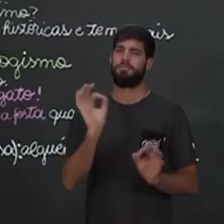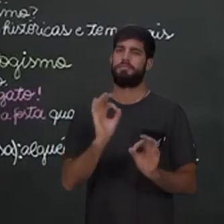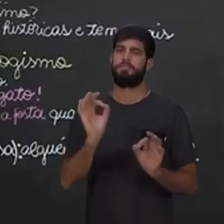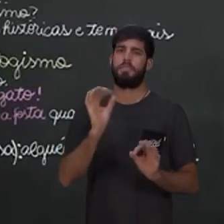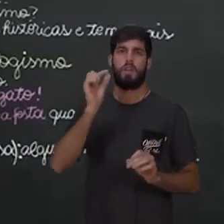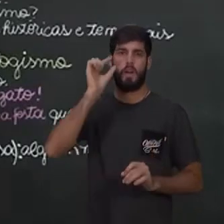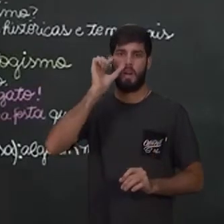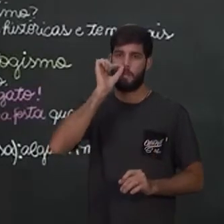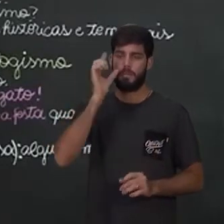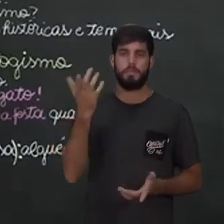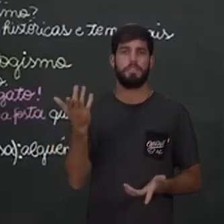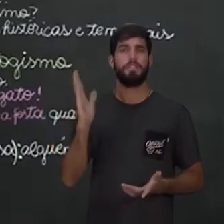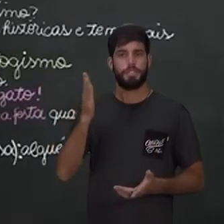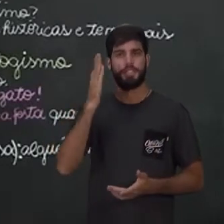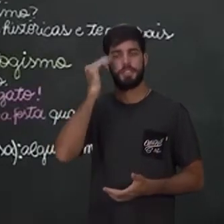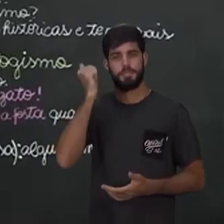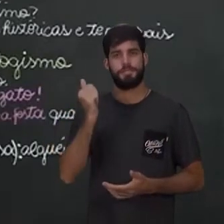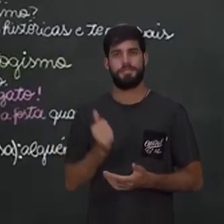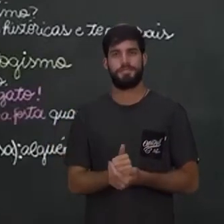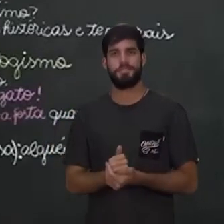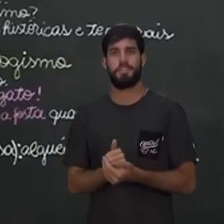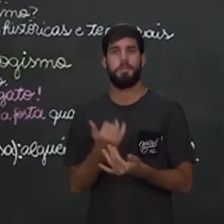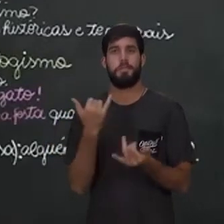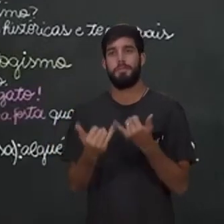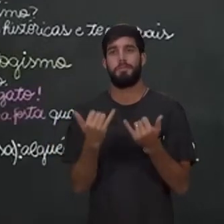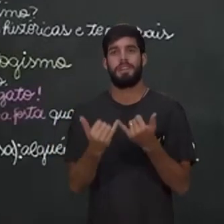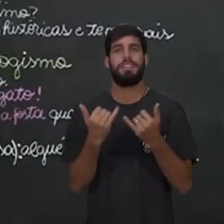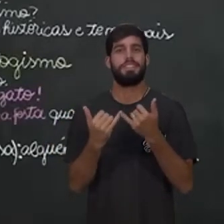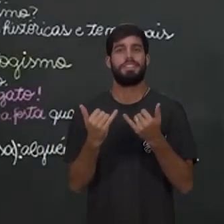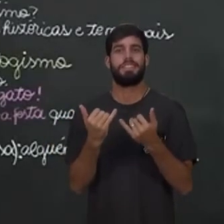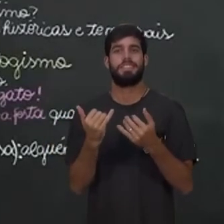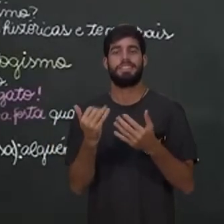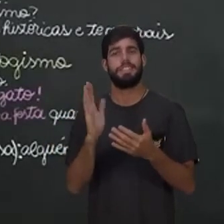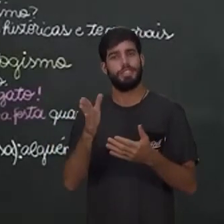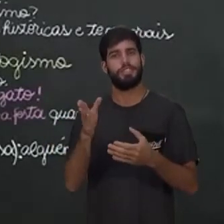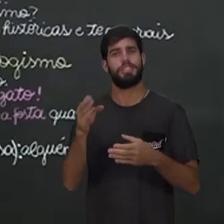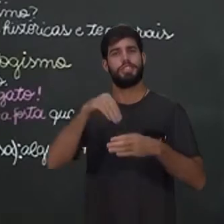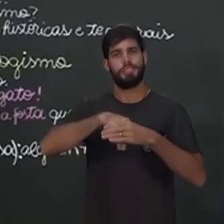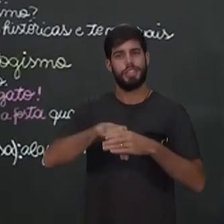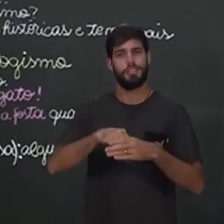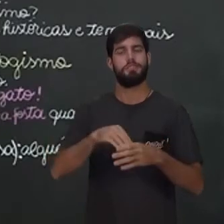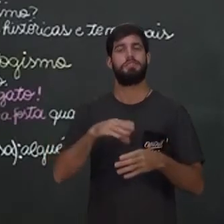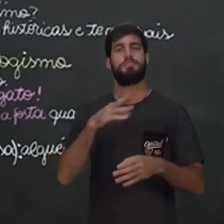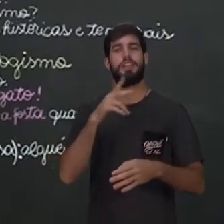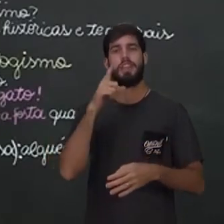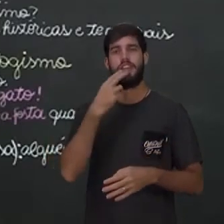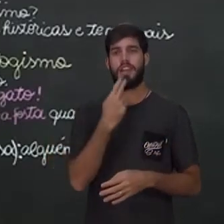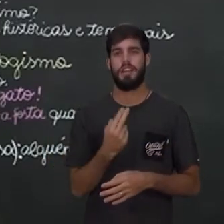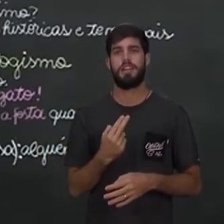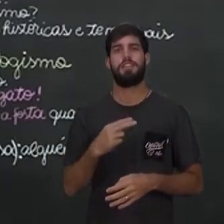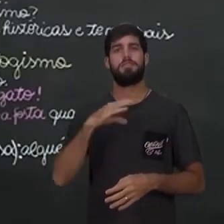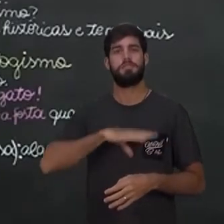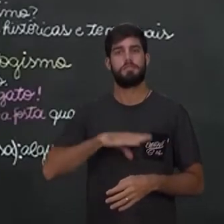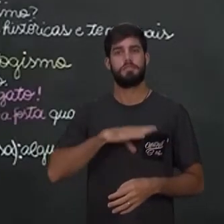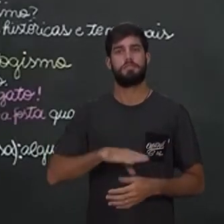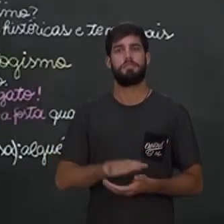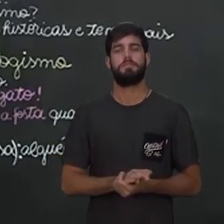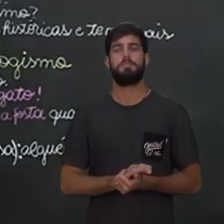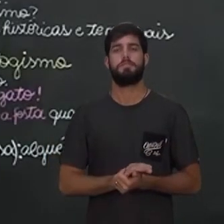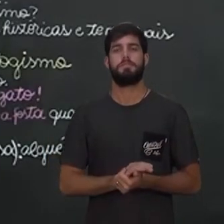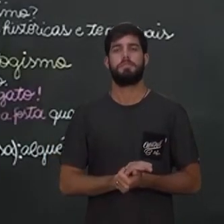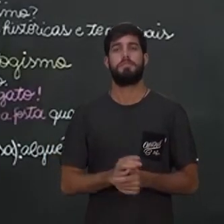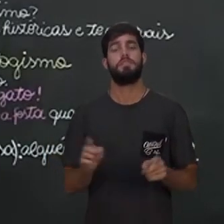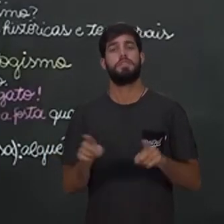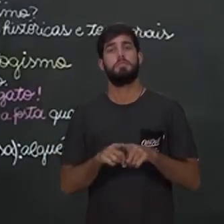da língua inglesa como se ela fosse da língua portuguesa. Existem vários estrangeirismos que fazem parte da nossa vida. Embora a gente também tenha a